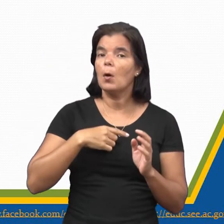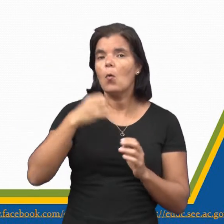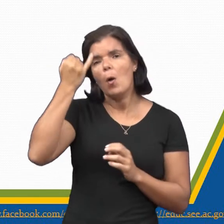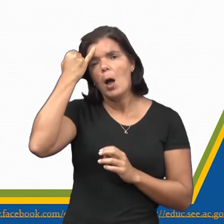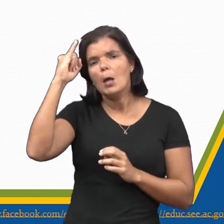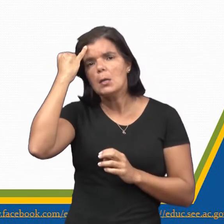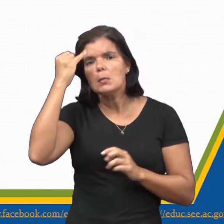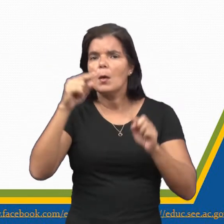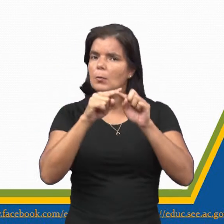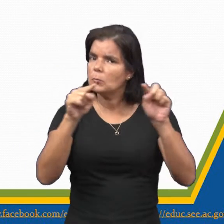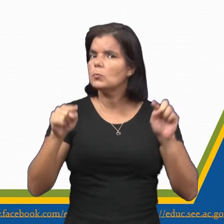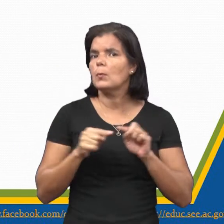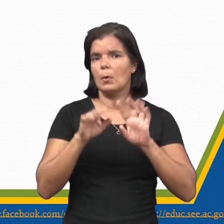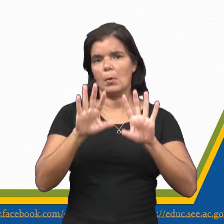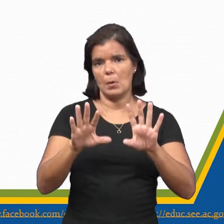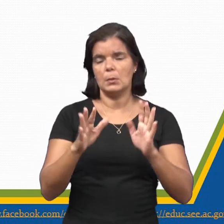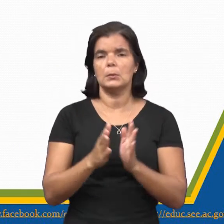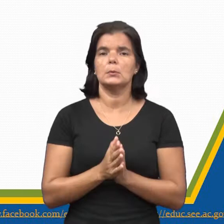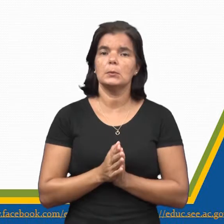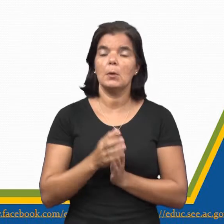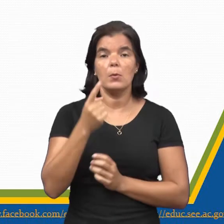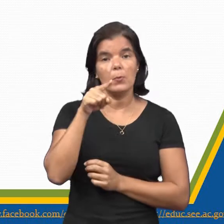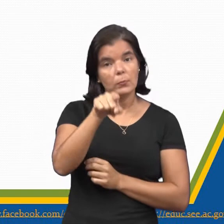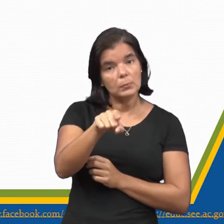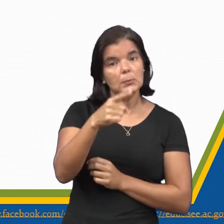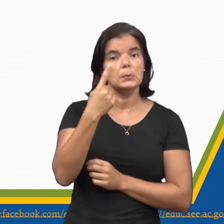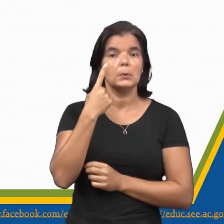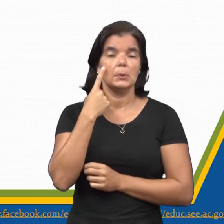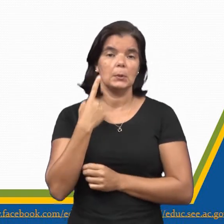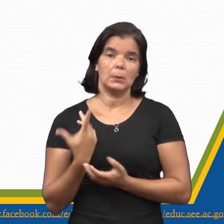de área é essa. É você